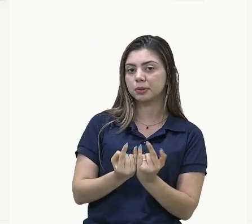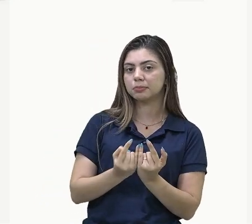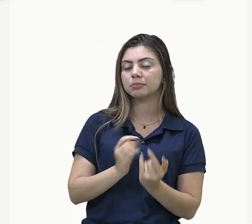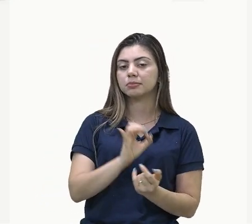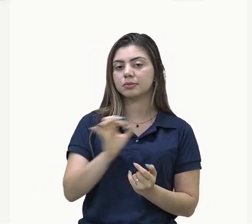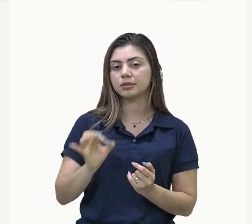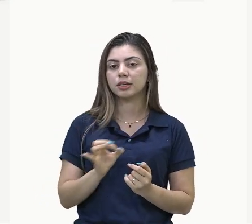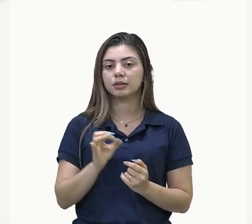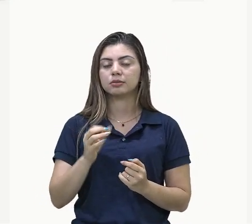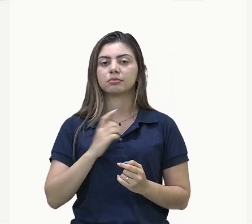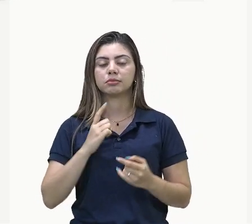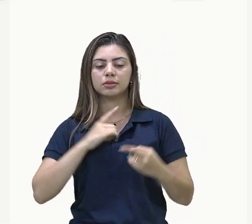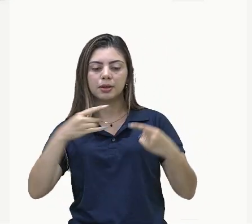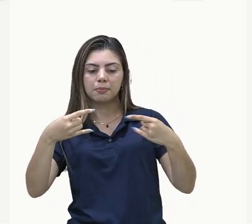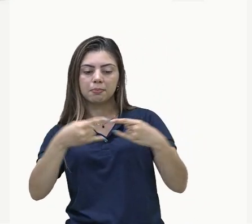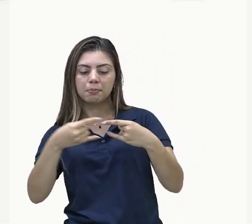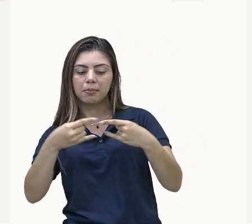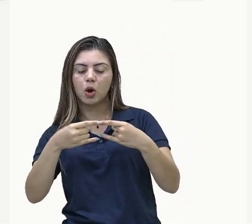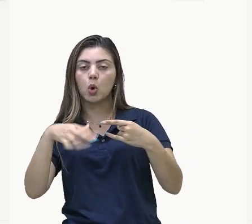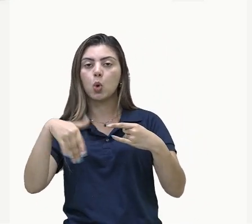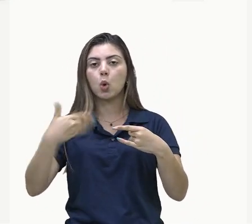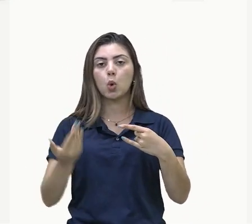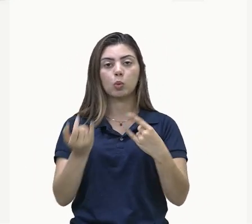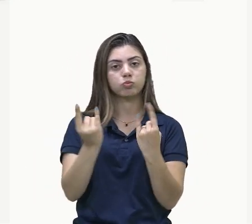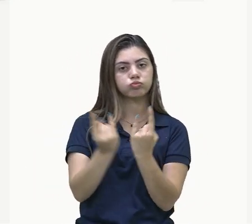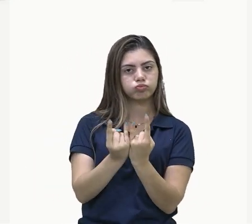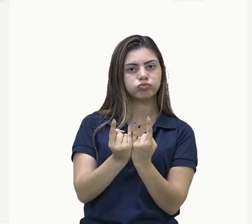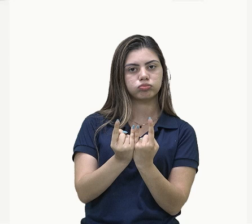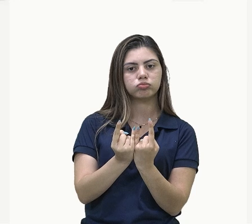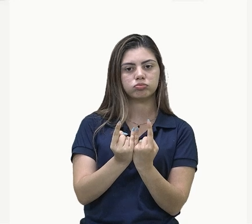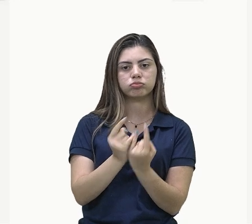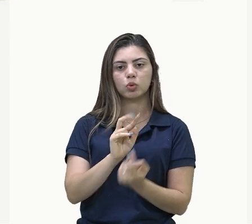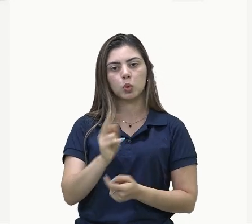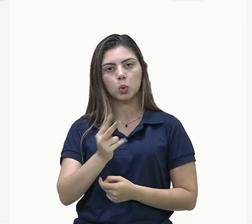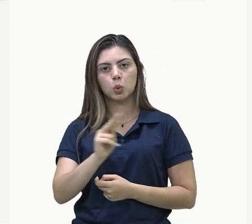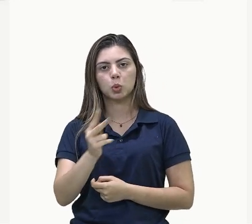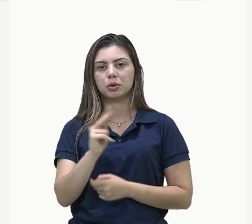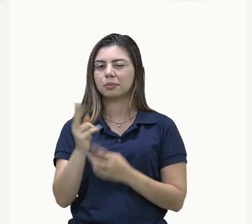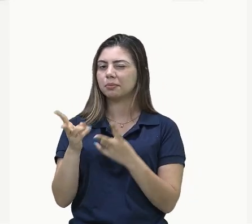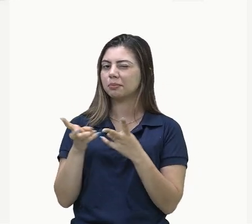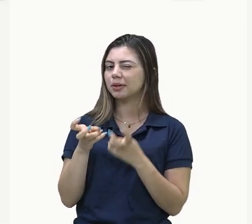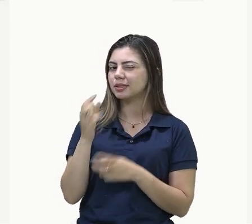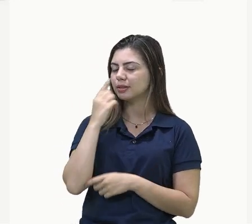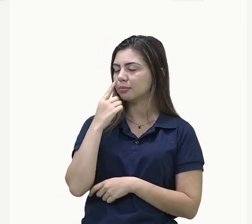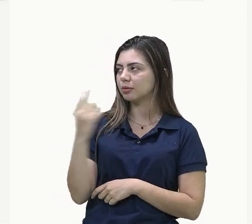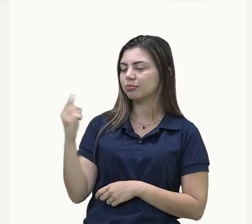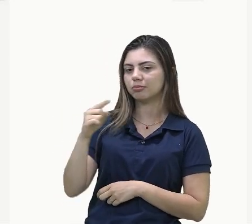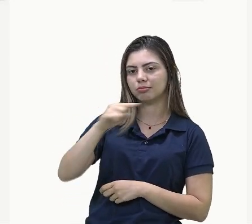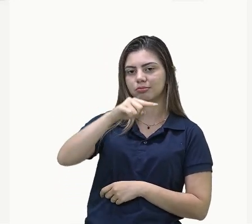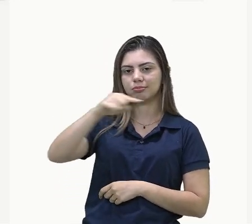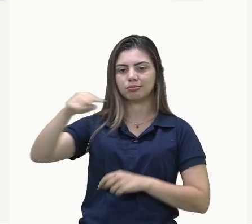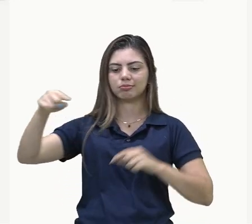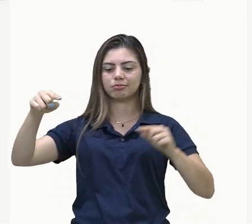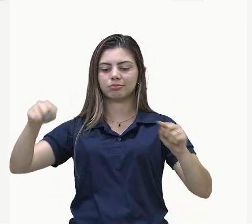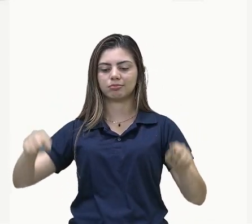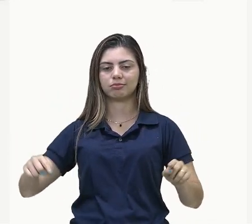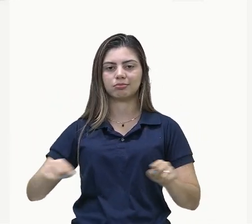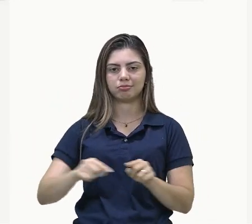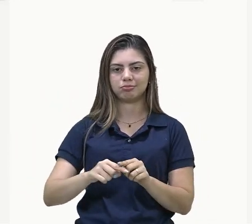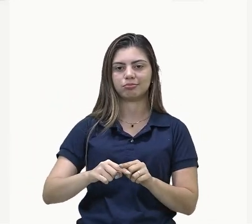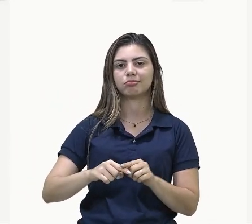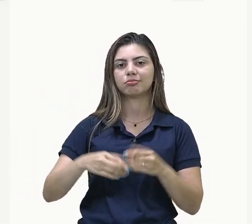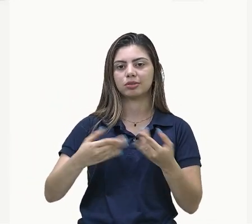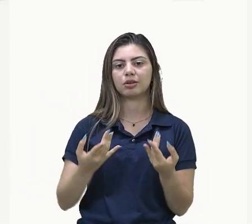em paralelo ou enquanto em série. Então, vejam aí que temos esses chamados de